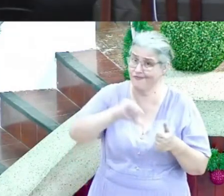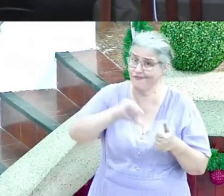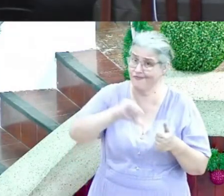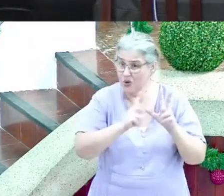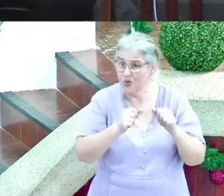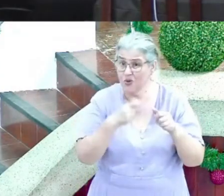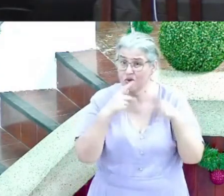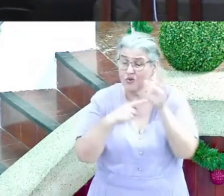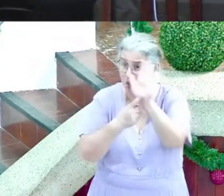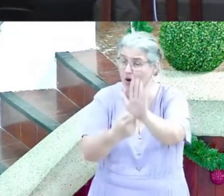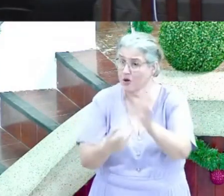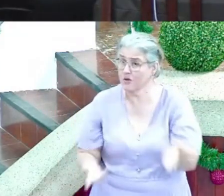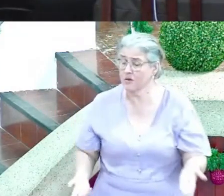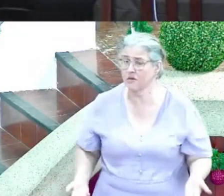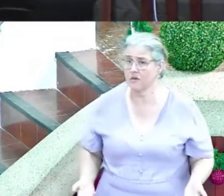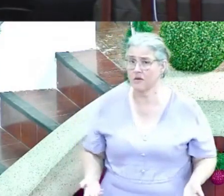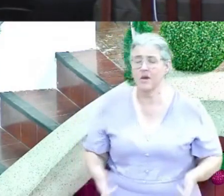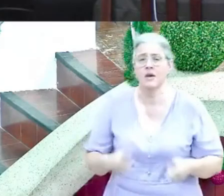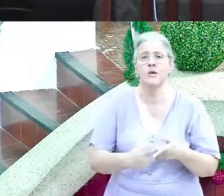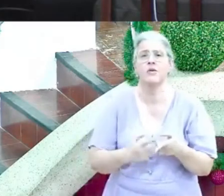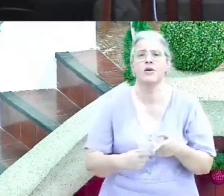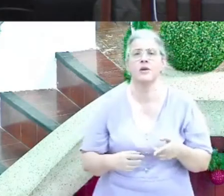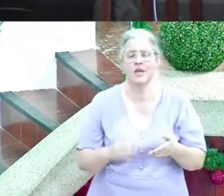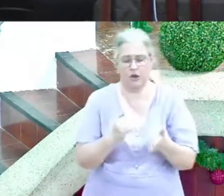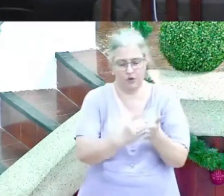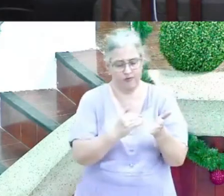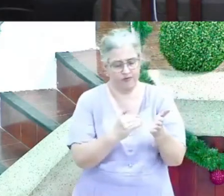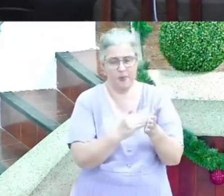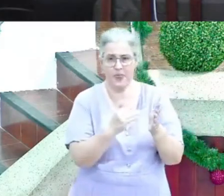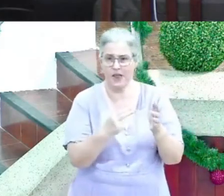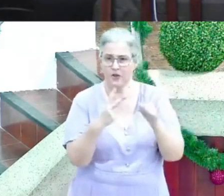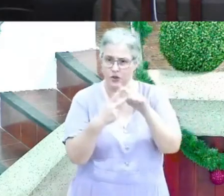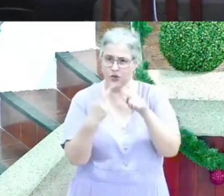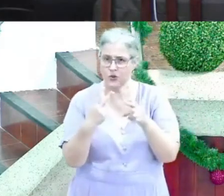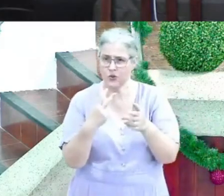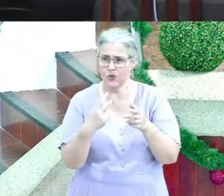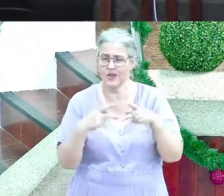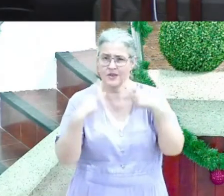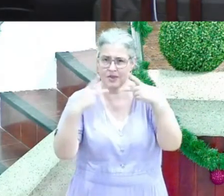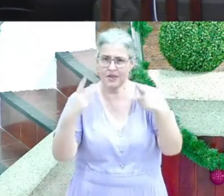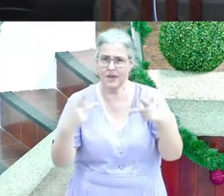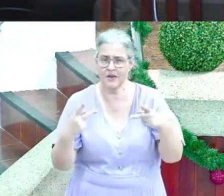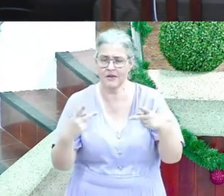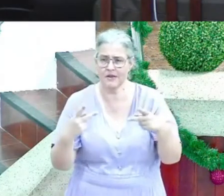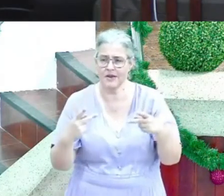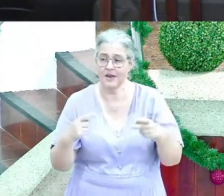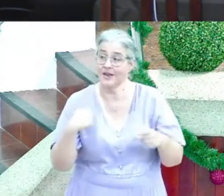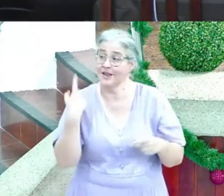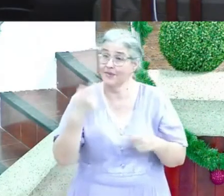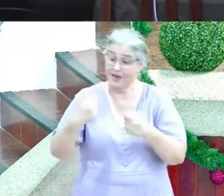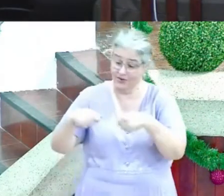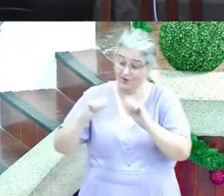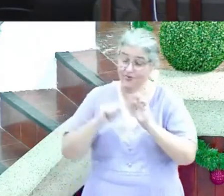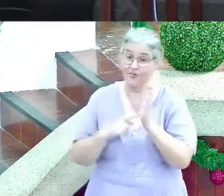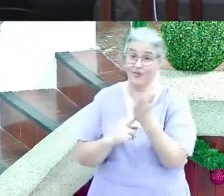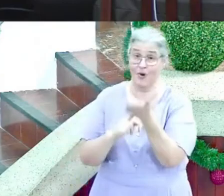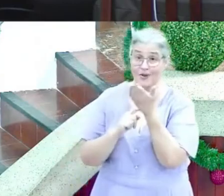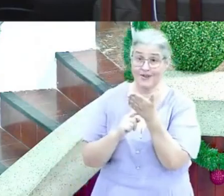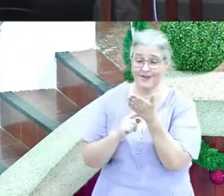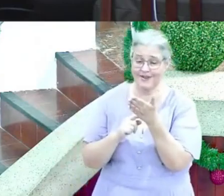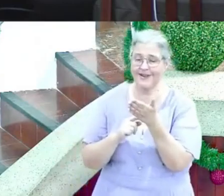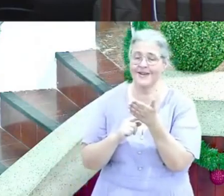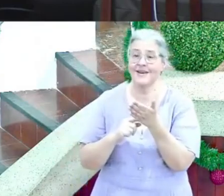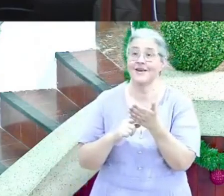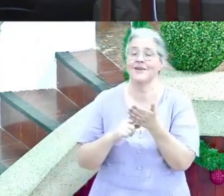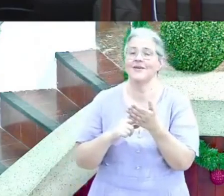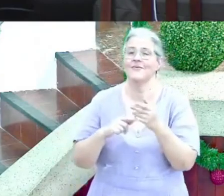O livro então, em meio às duras mensagens do profeta, ele nos traz uma mensagem de esperança.